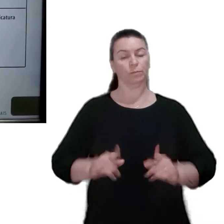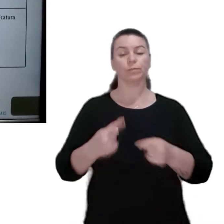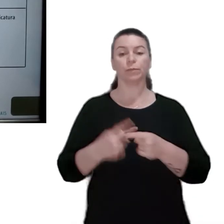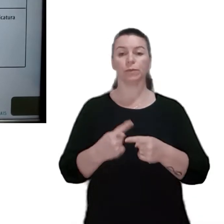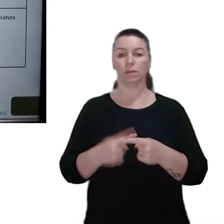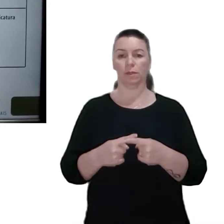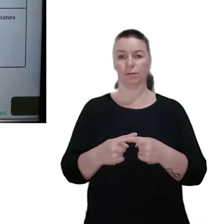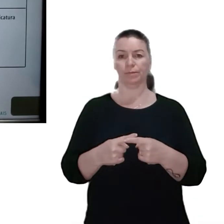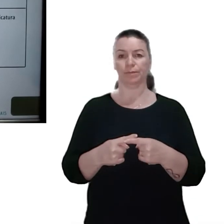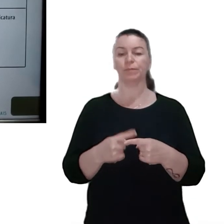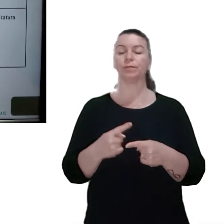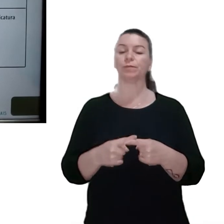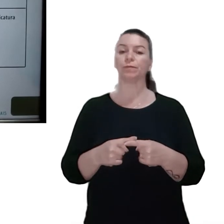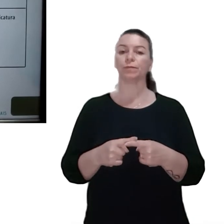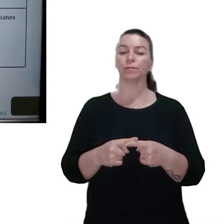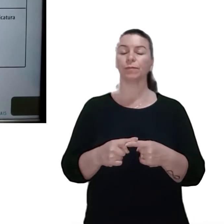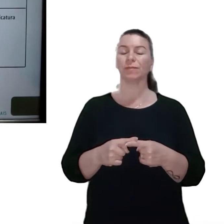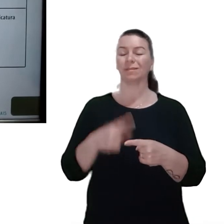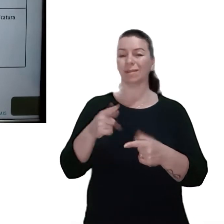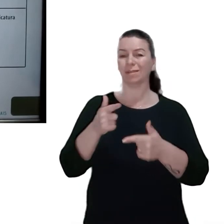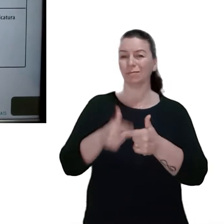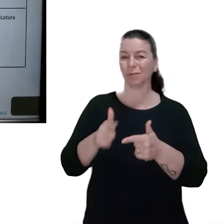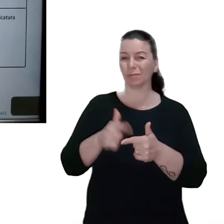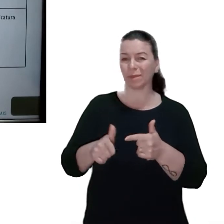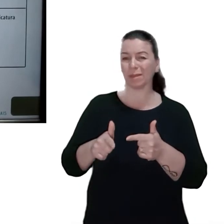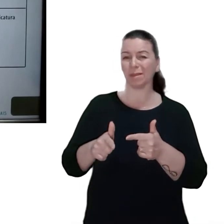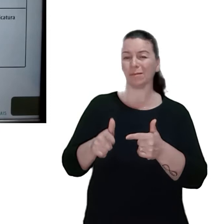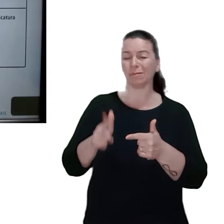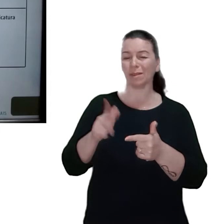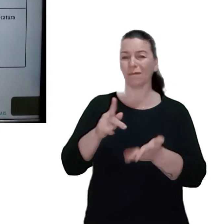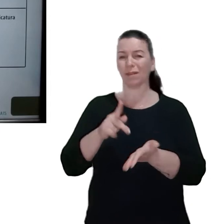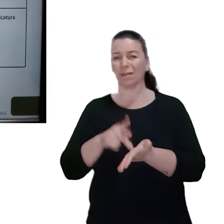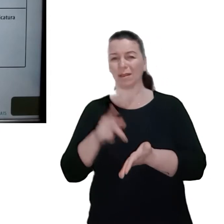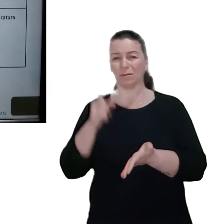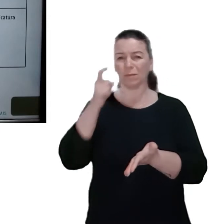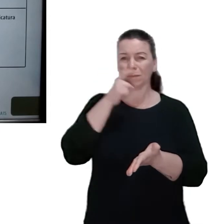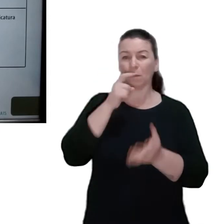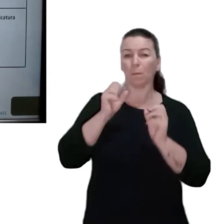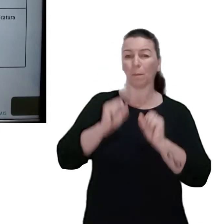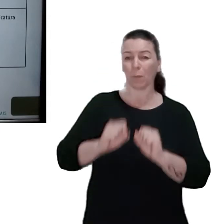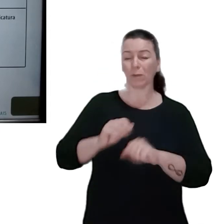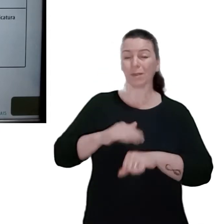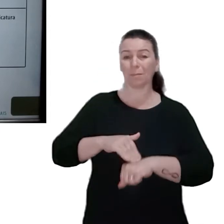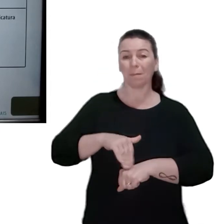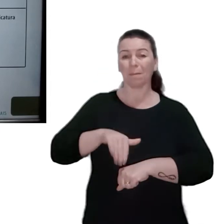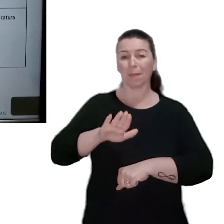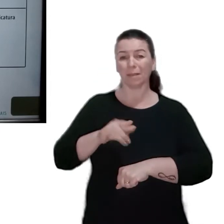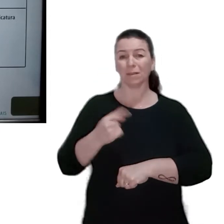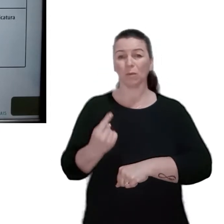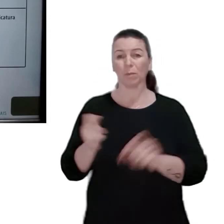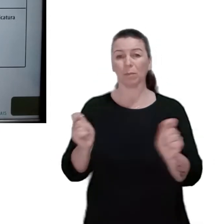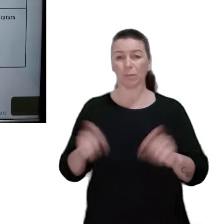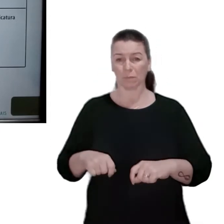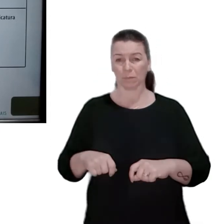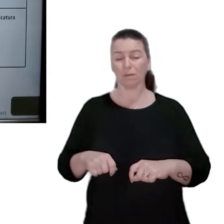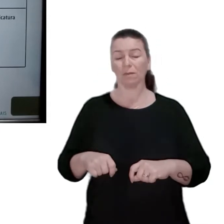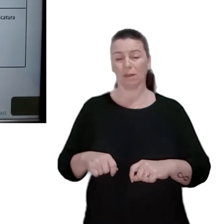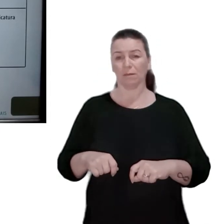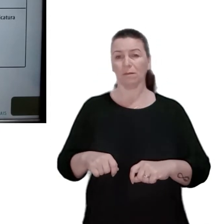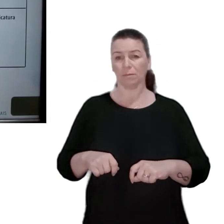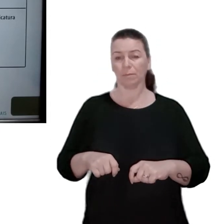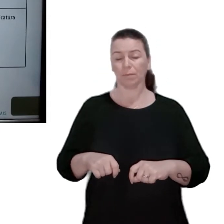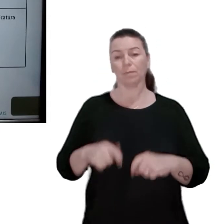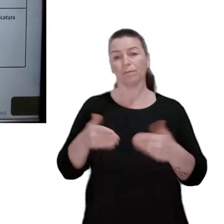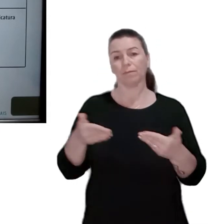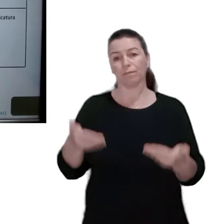quê? Porque nesses problemas que envolvem verdades e mentiras, eu posso ter mais de uma possibilidade,